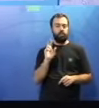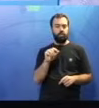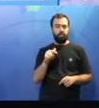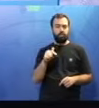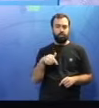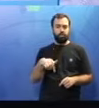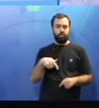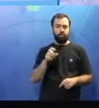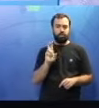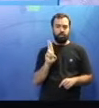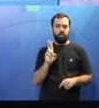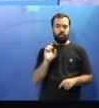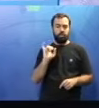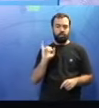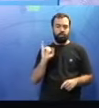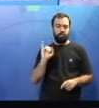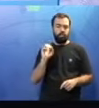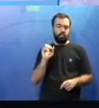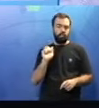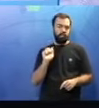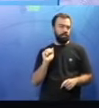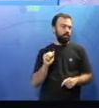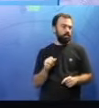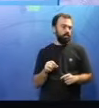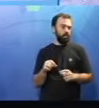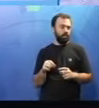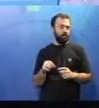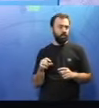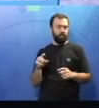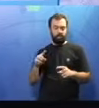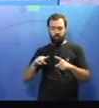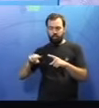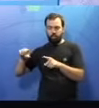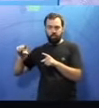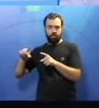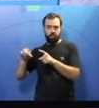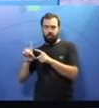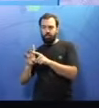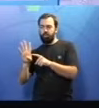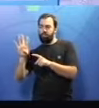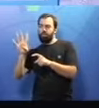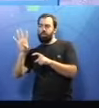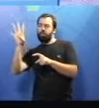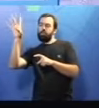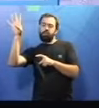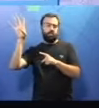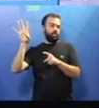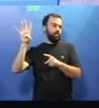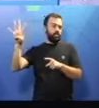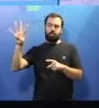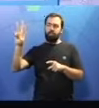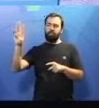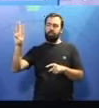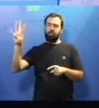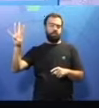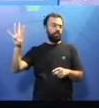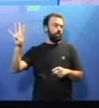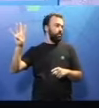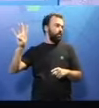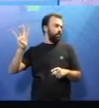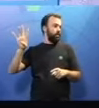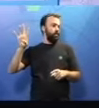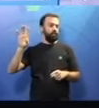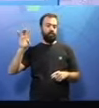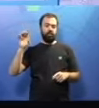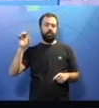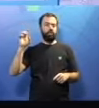reino Arqueobactéria. E o domínio Eucária tem 4 grupos diferentes, 4 reinos diferentes: Protista,